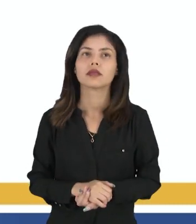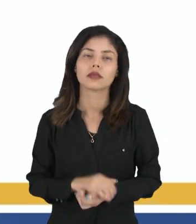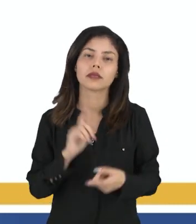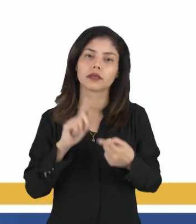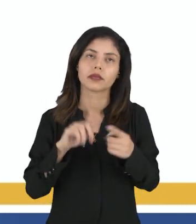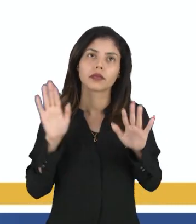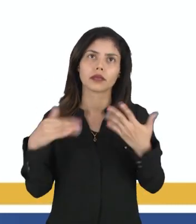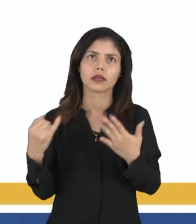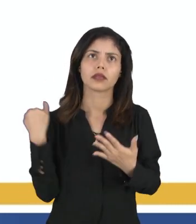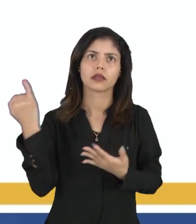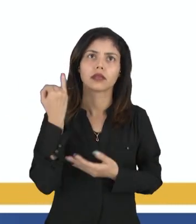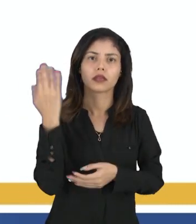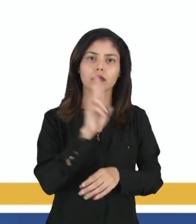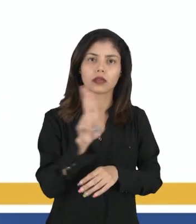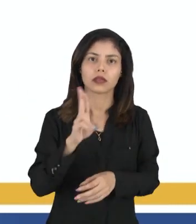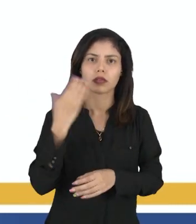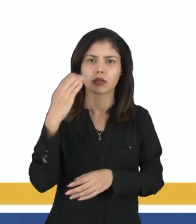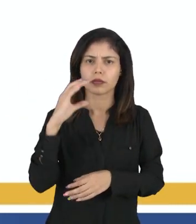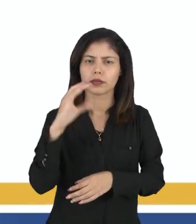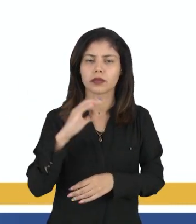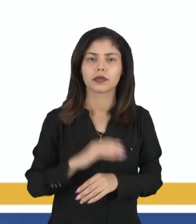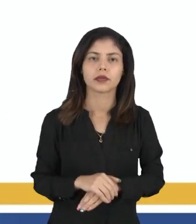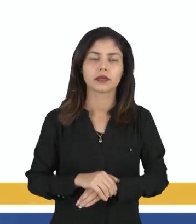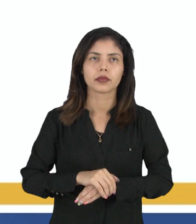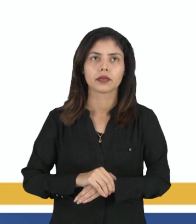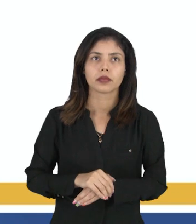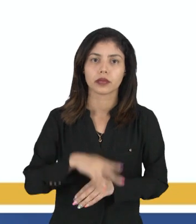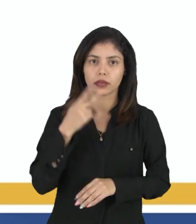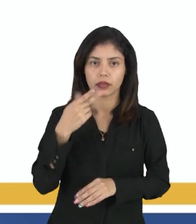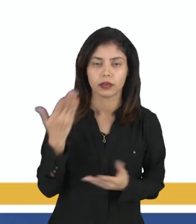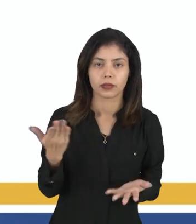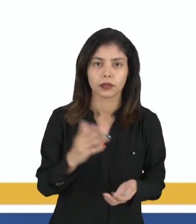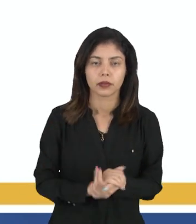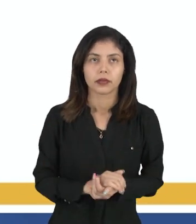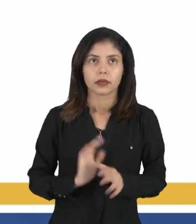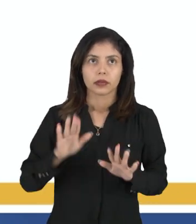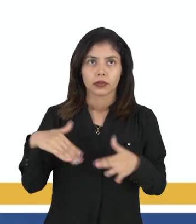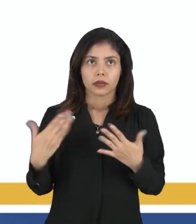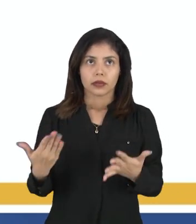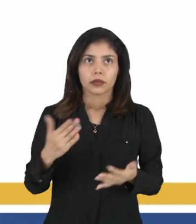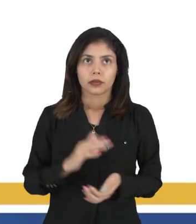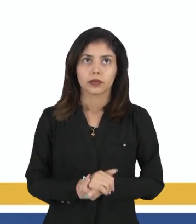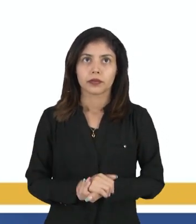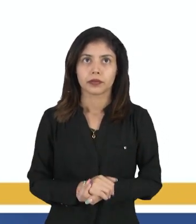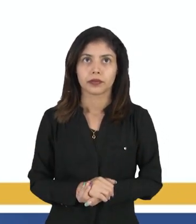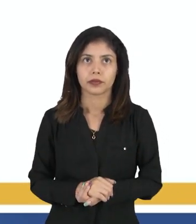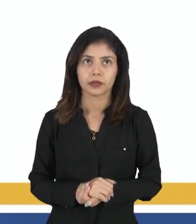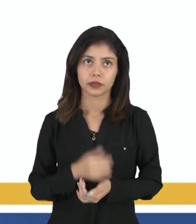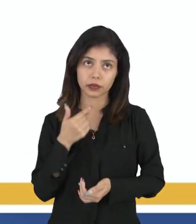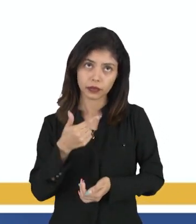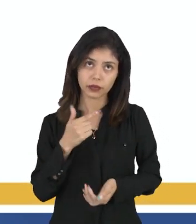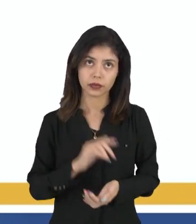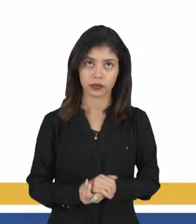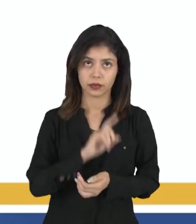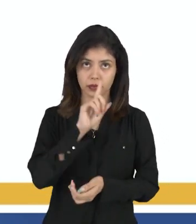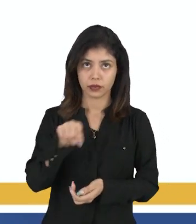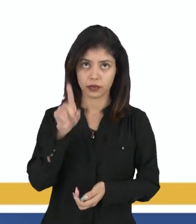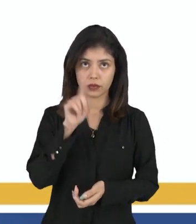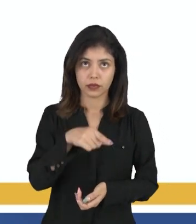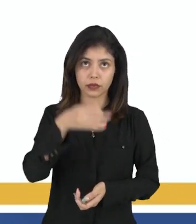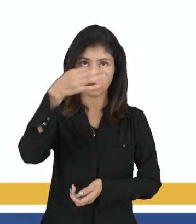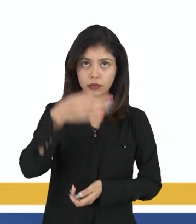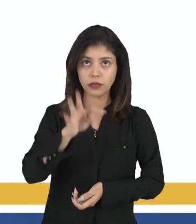Questão número 1. Qual a importância do nome científico? Eu falei para vocês, né? Qual é a importância do nome científico? A 2.